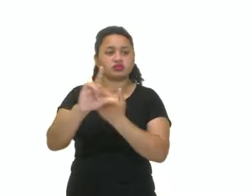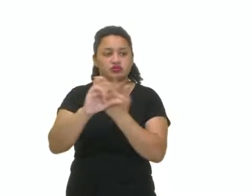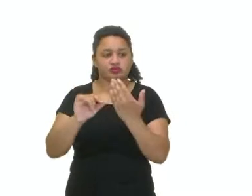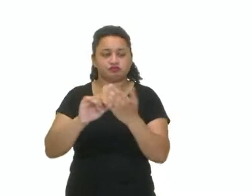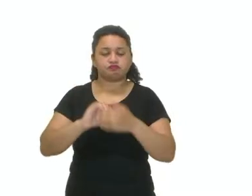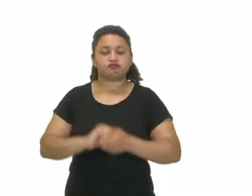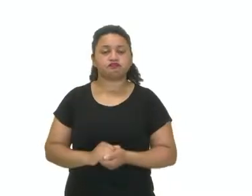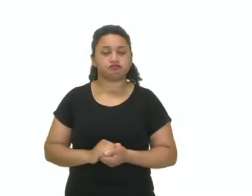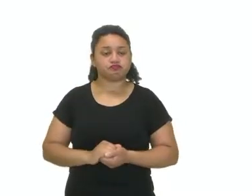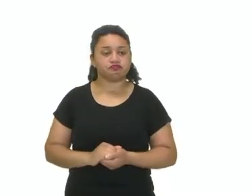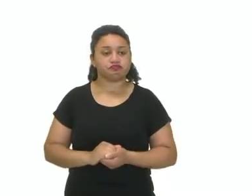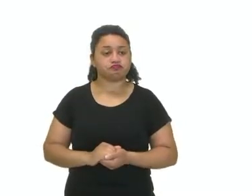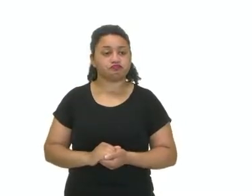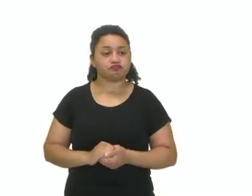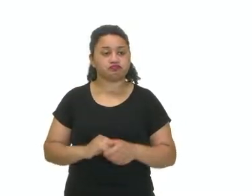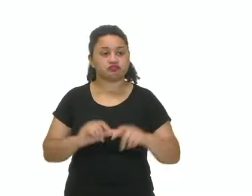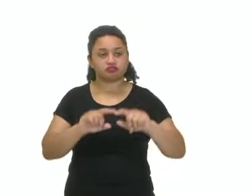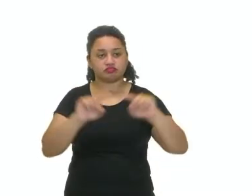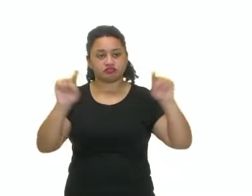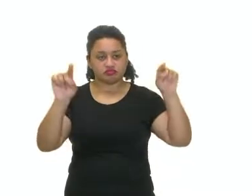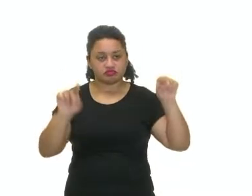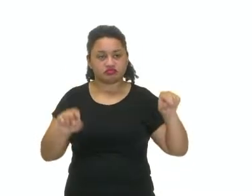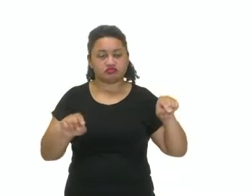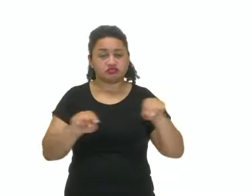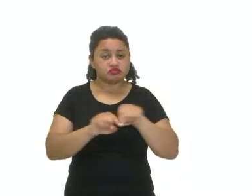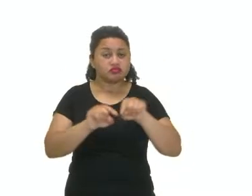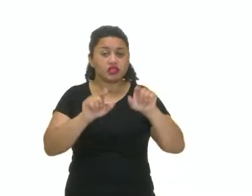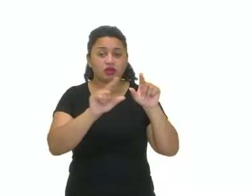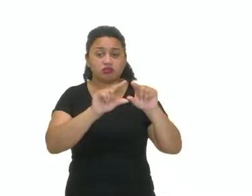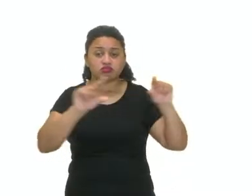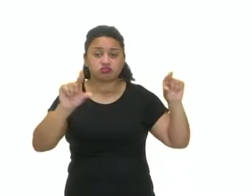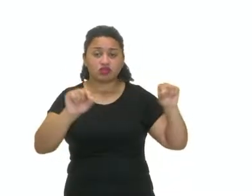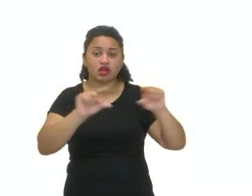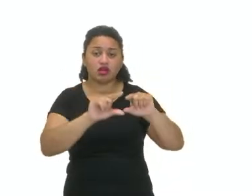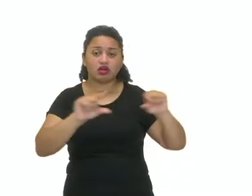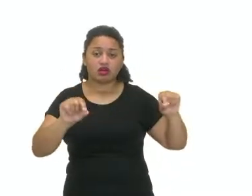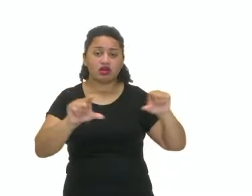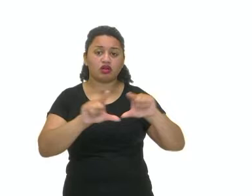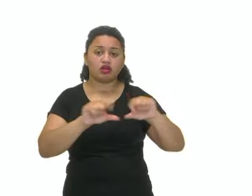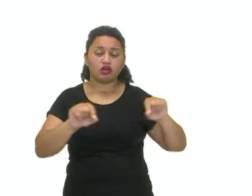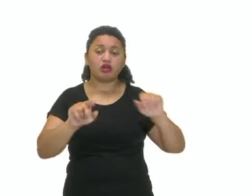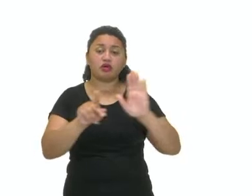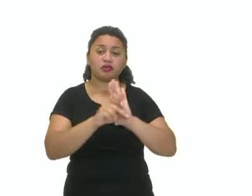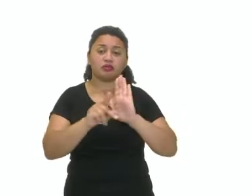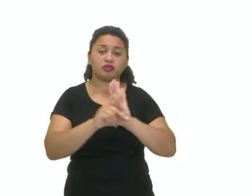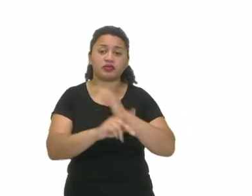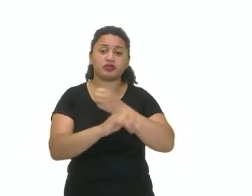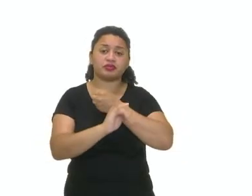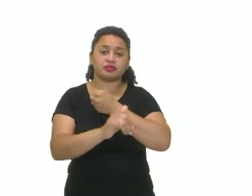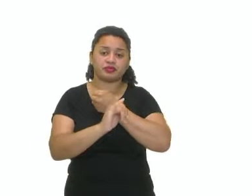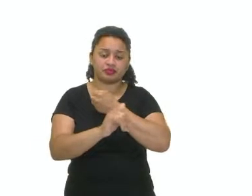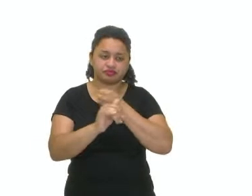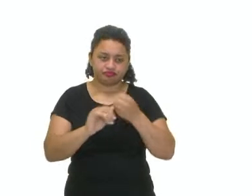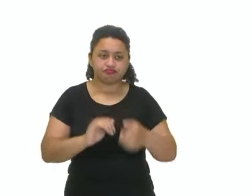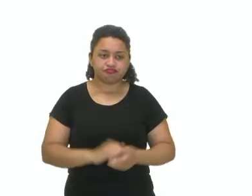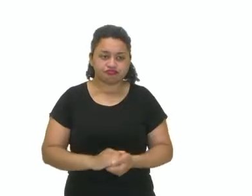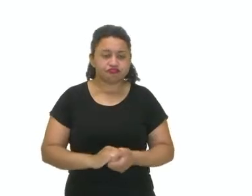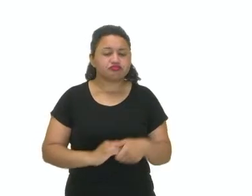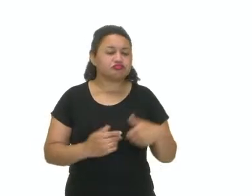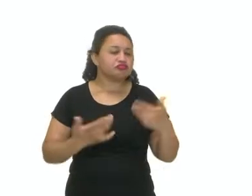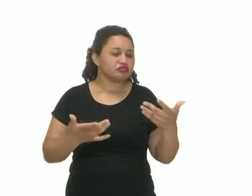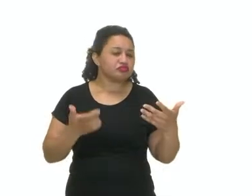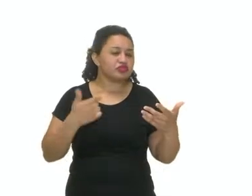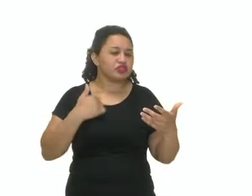Novaes. Vamos ler lá então. Pelé tinha razão ao pedir pelos microfones, no dia em que marcou o seu 1000º gol, que